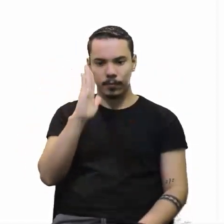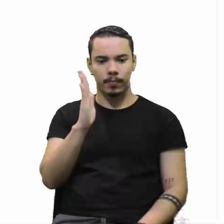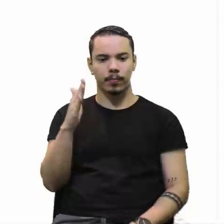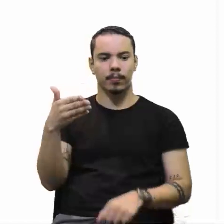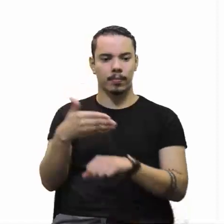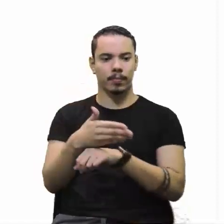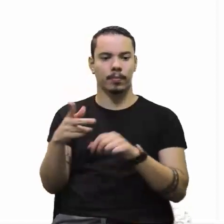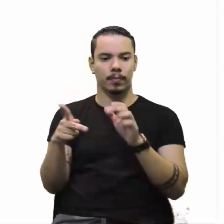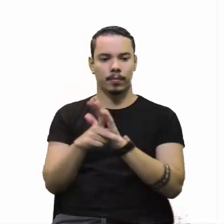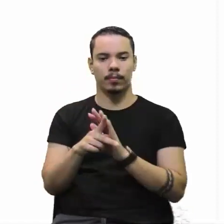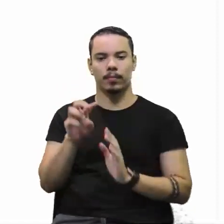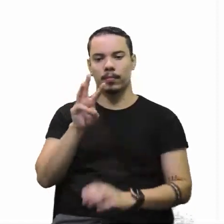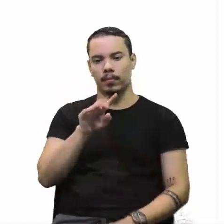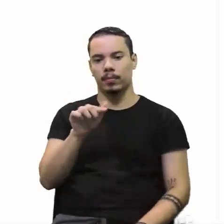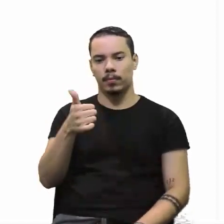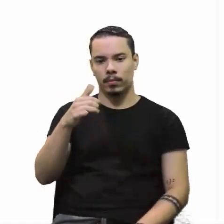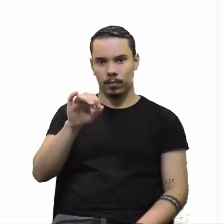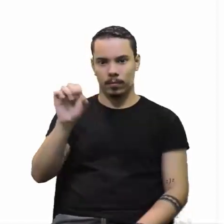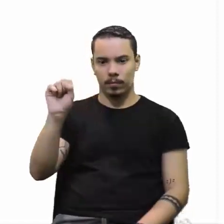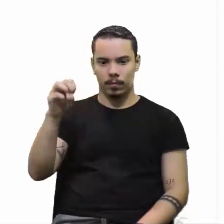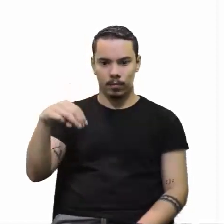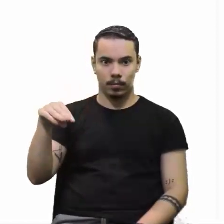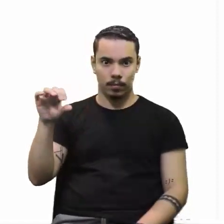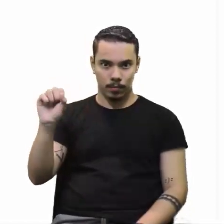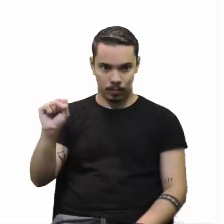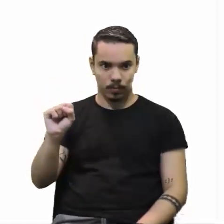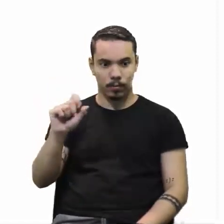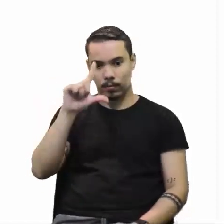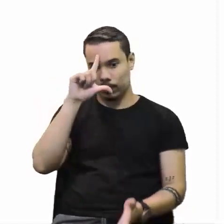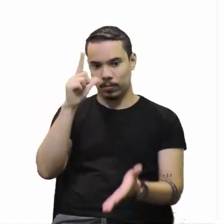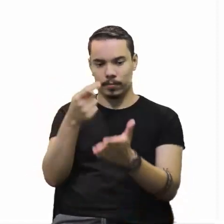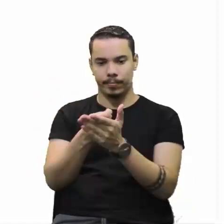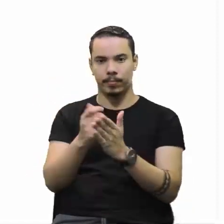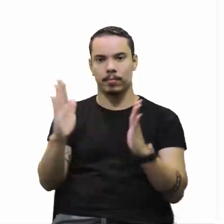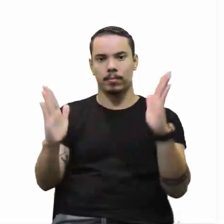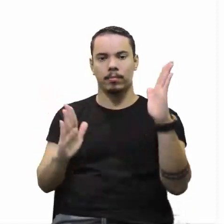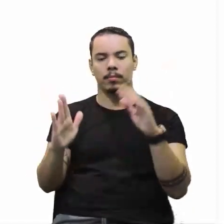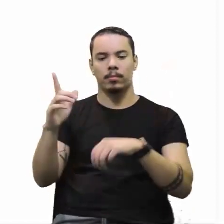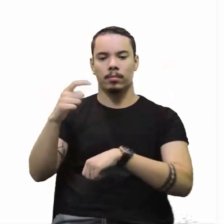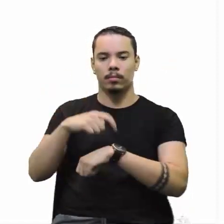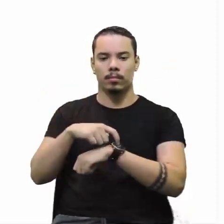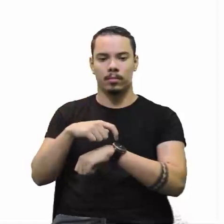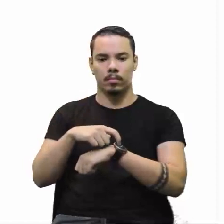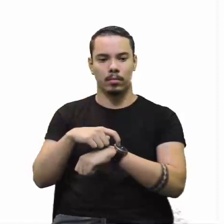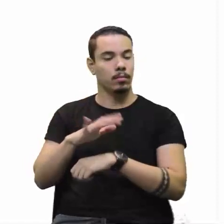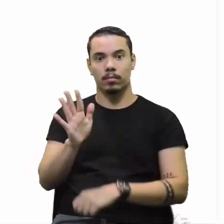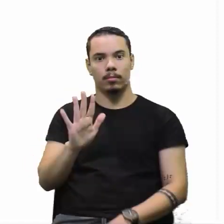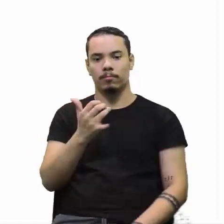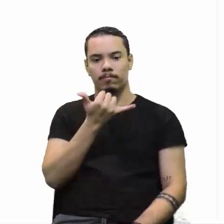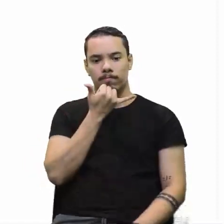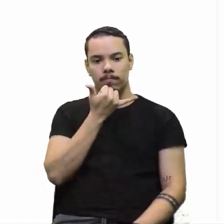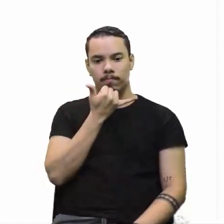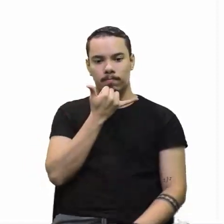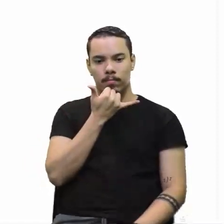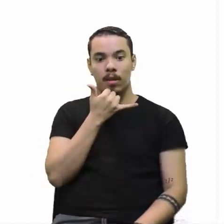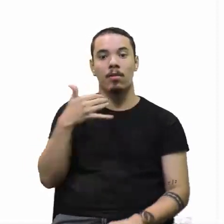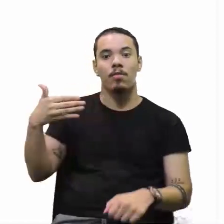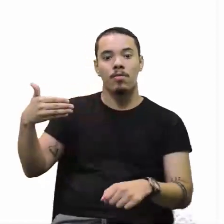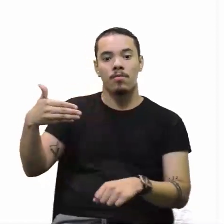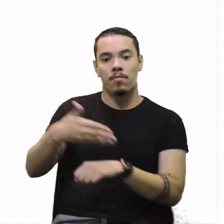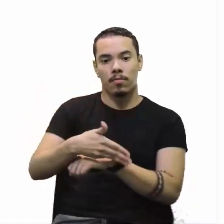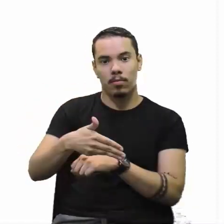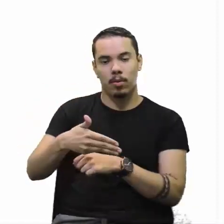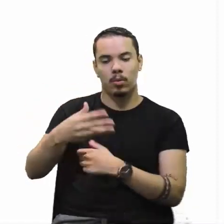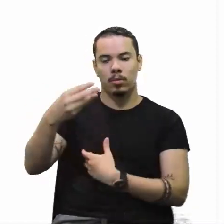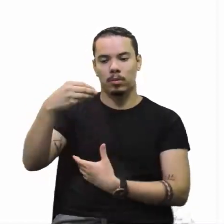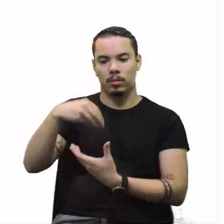luz, 3 vezes 10 elevado a 8 metros por segundo. Determine o intervalo de tempo, ou determine o intervalo de